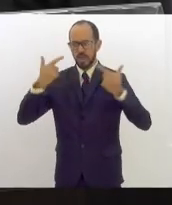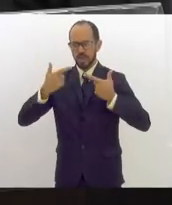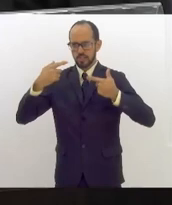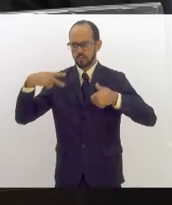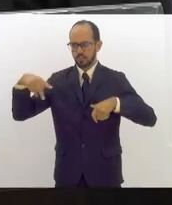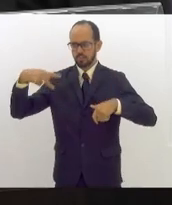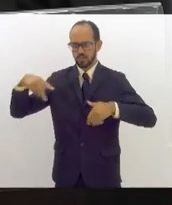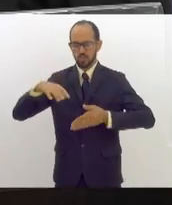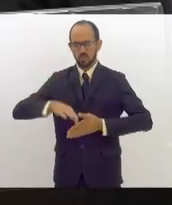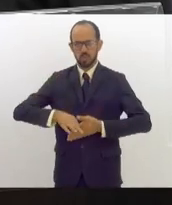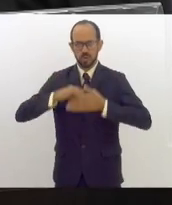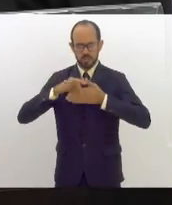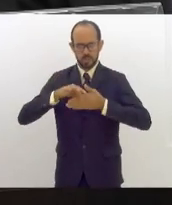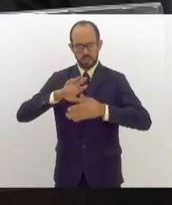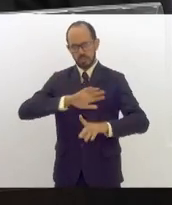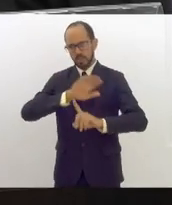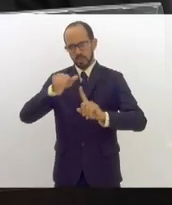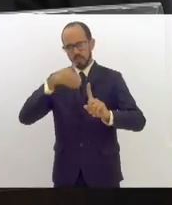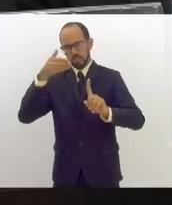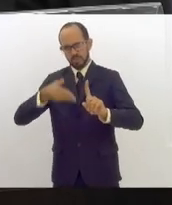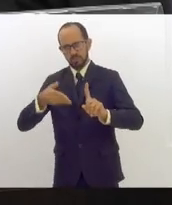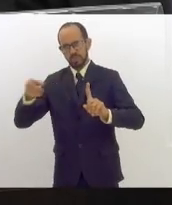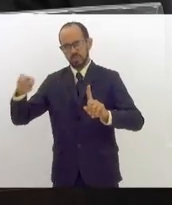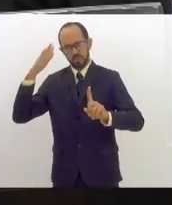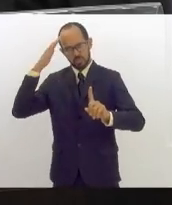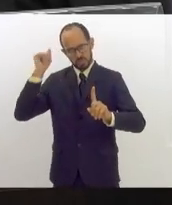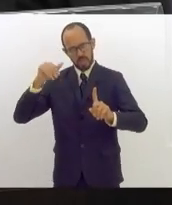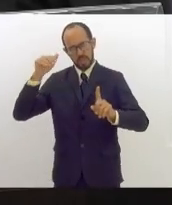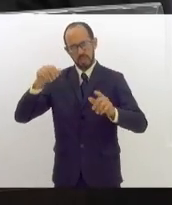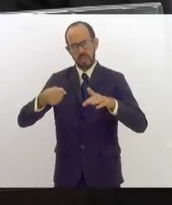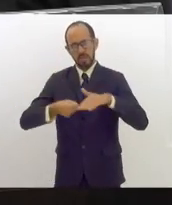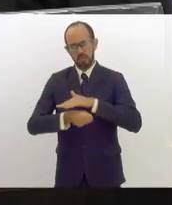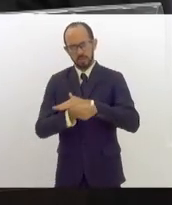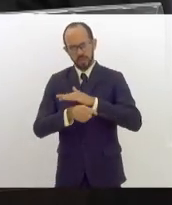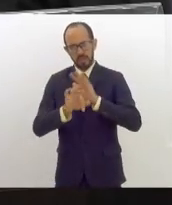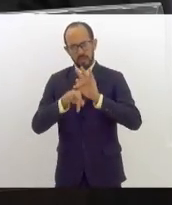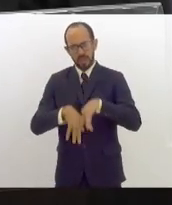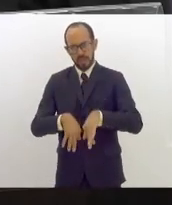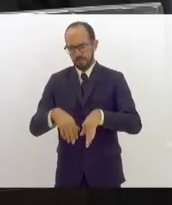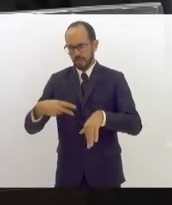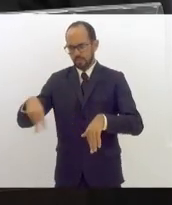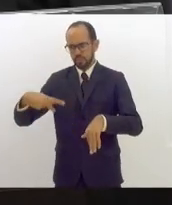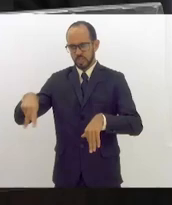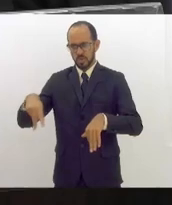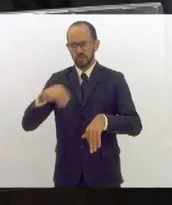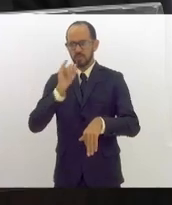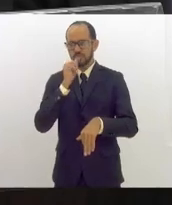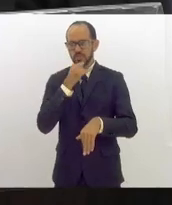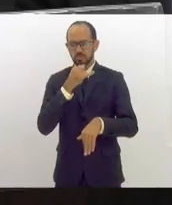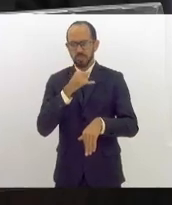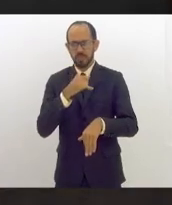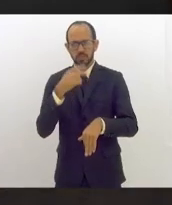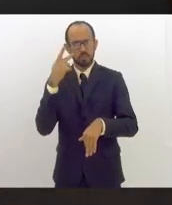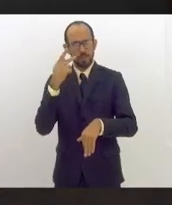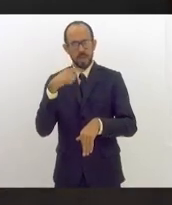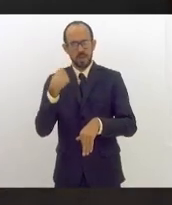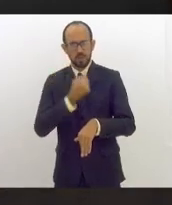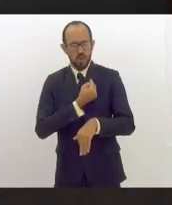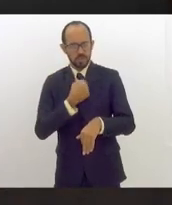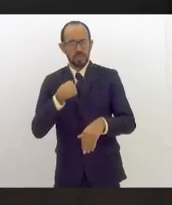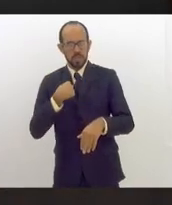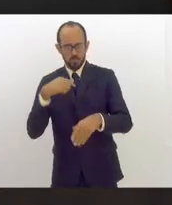Líder Então esse reconhecimento eu sei que o seu mandato se aproxima do final né infelizmente para nós eu que sou seu eleitor